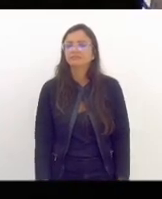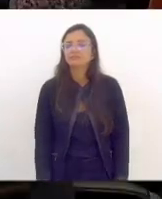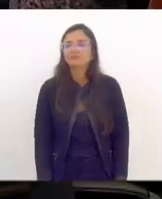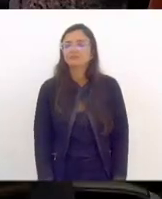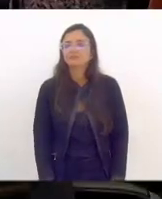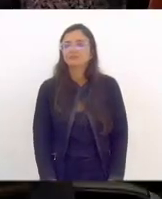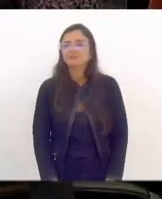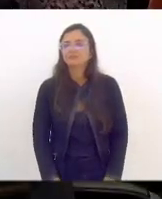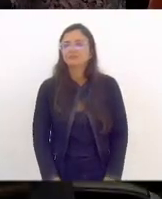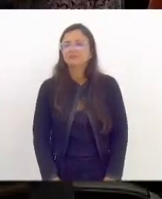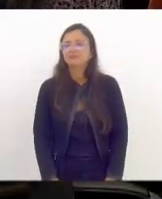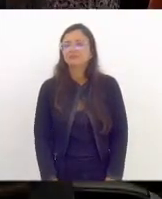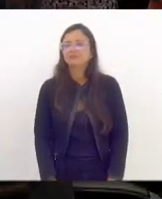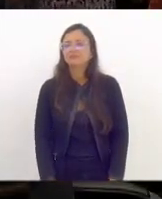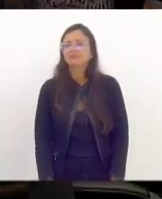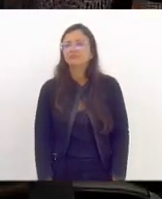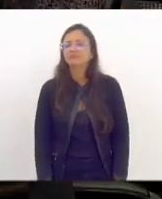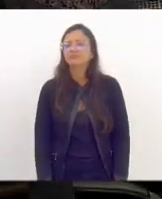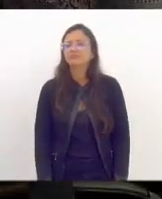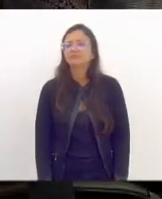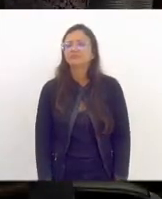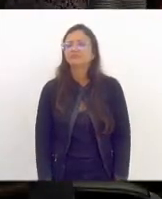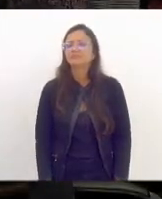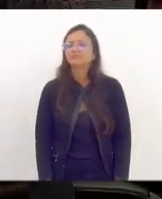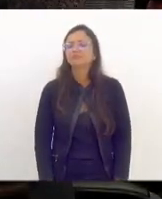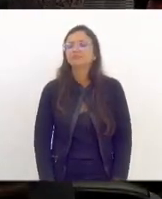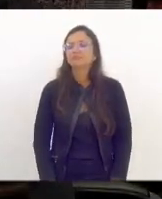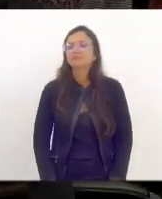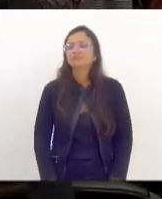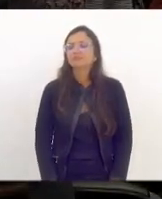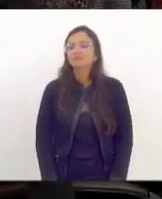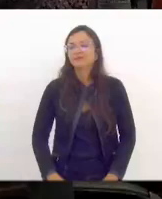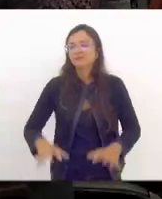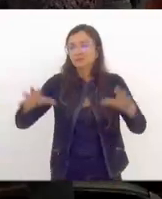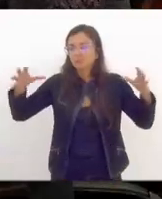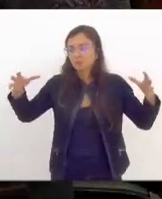esse é o próximo bloco é o próximo bloco estamos juntos aqui